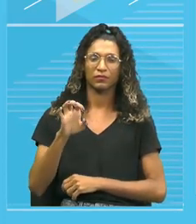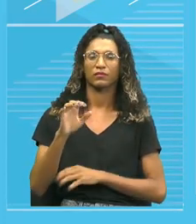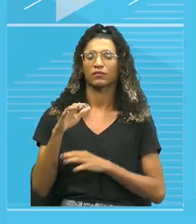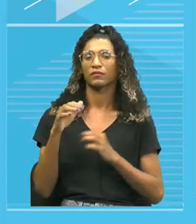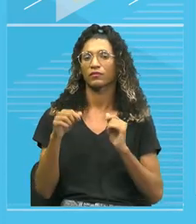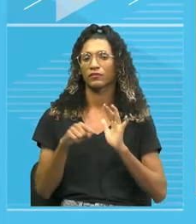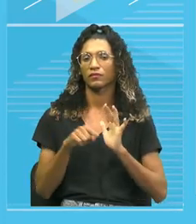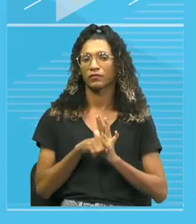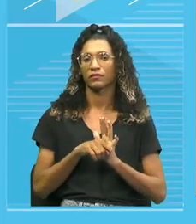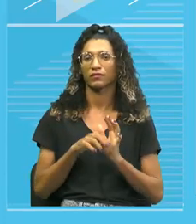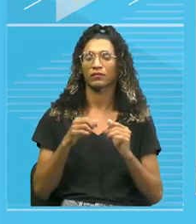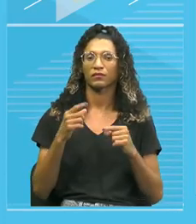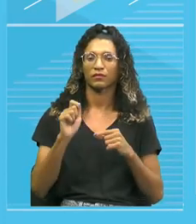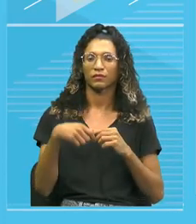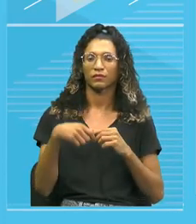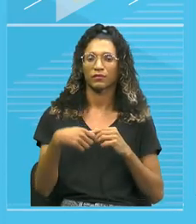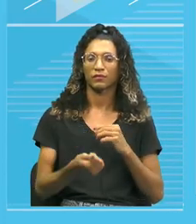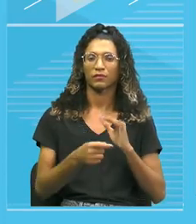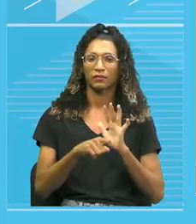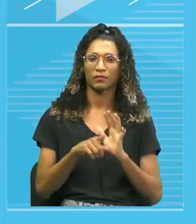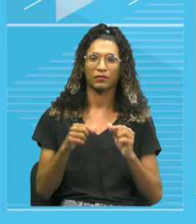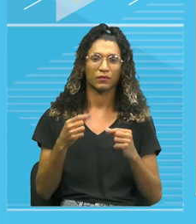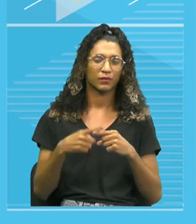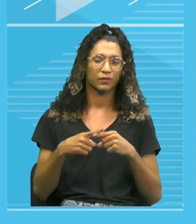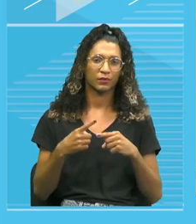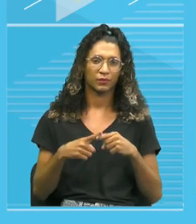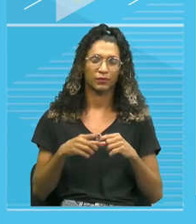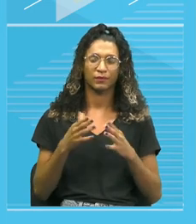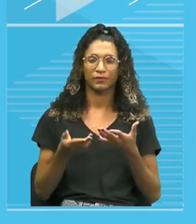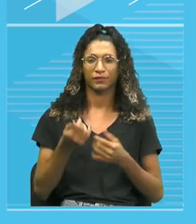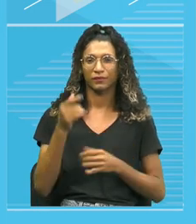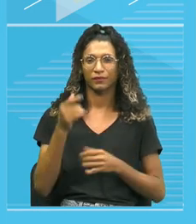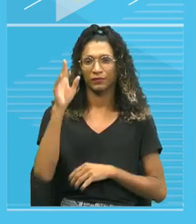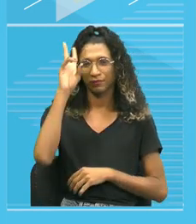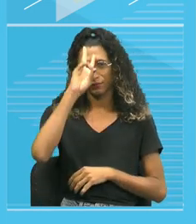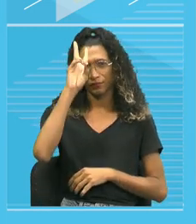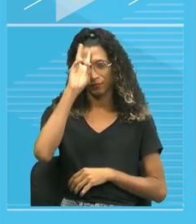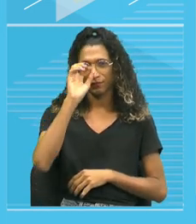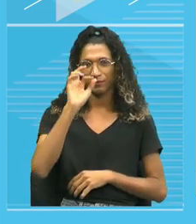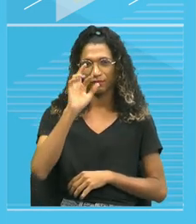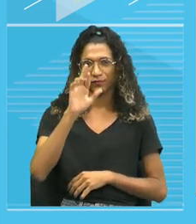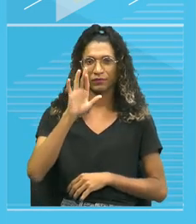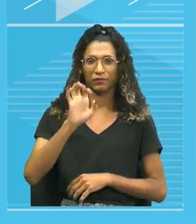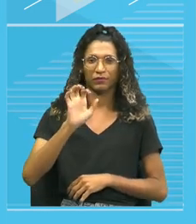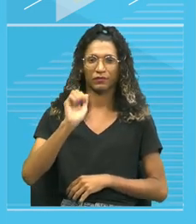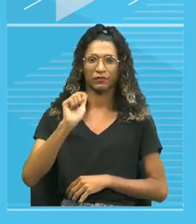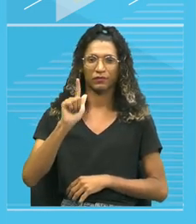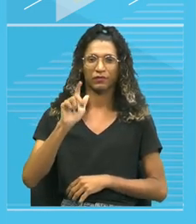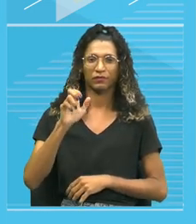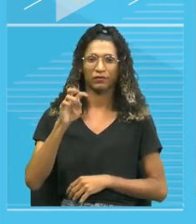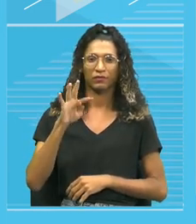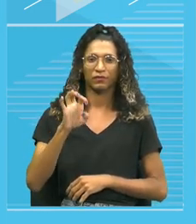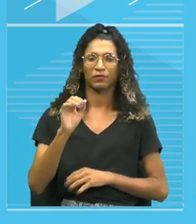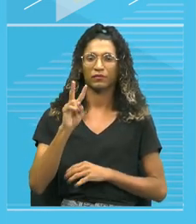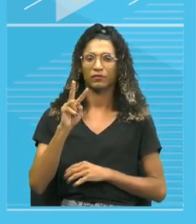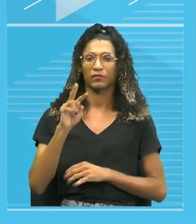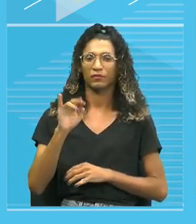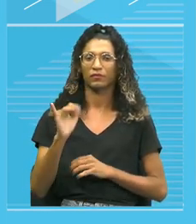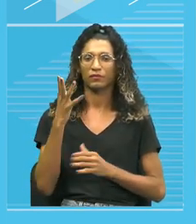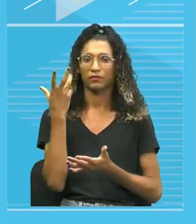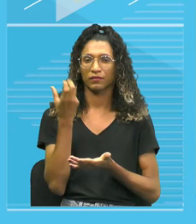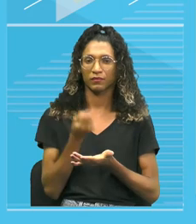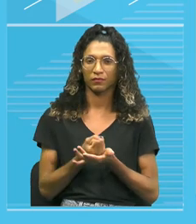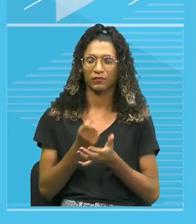porque é o sinal de menos lembrem-se que os reagentes vão absorver energia ó para